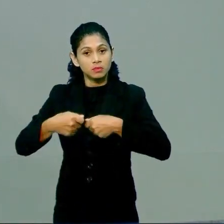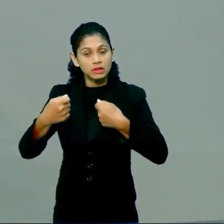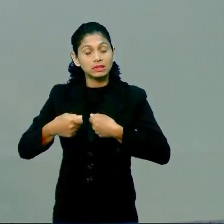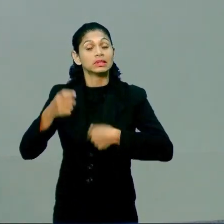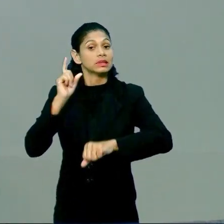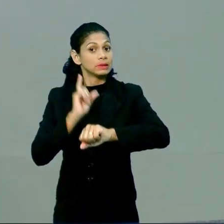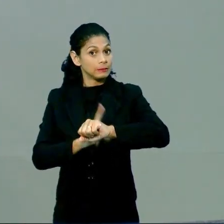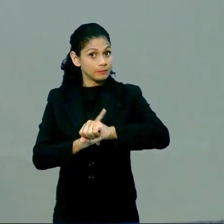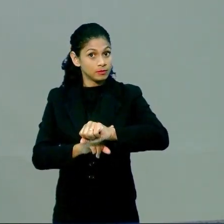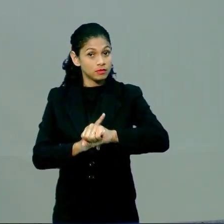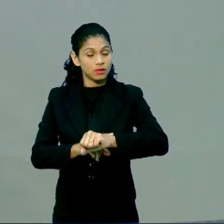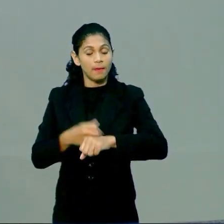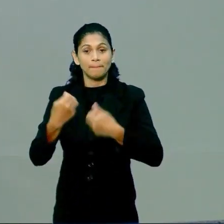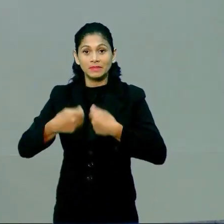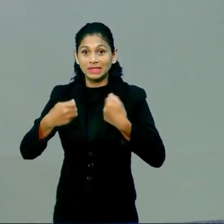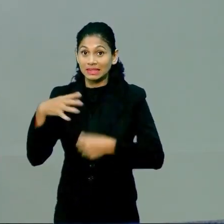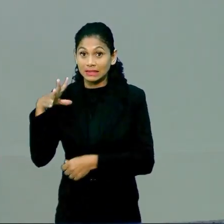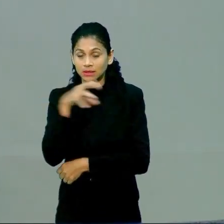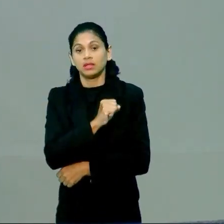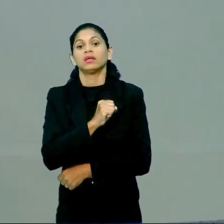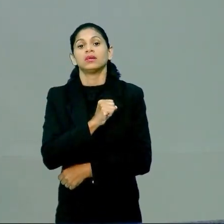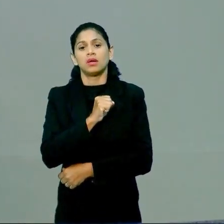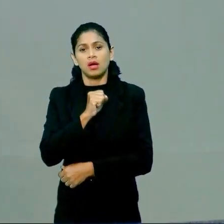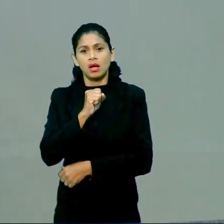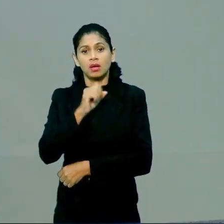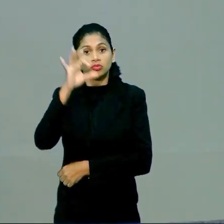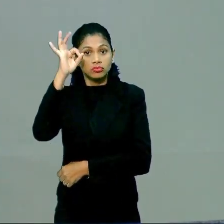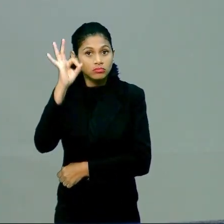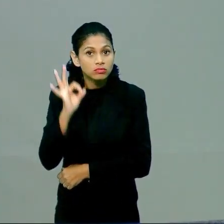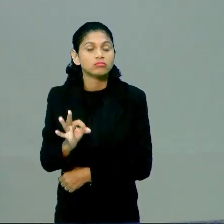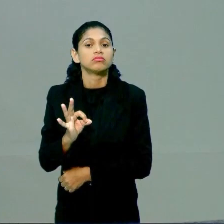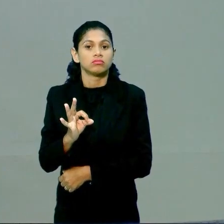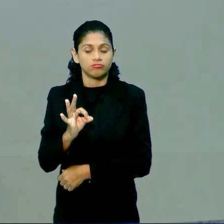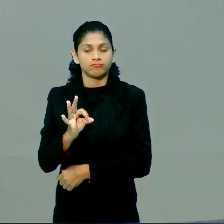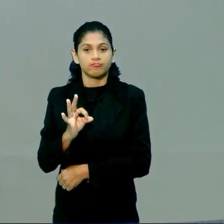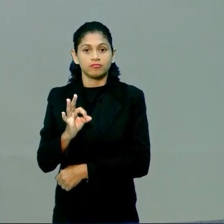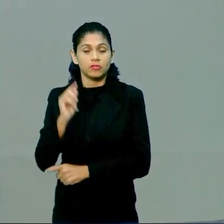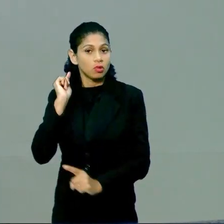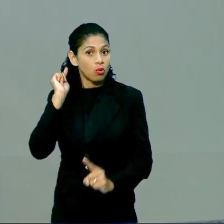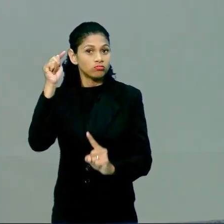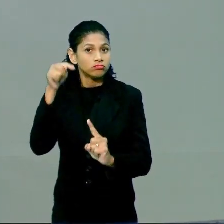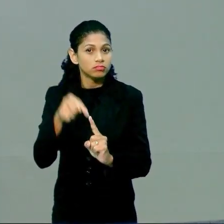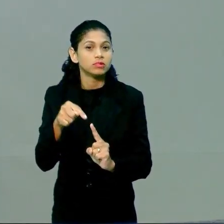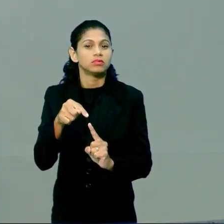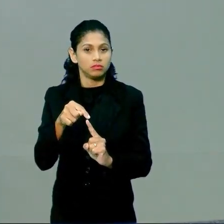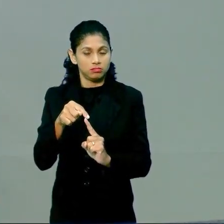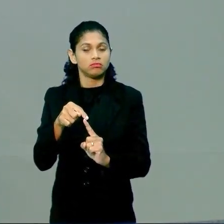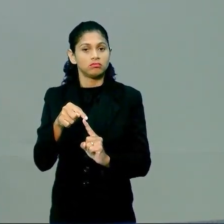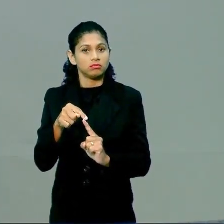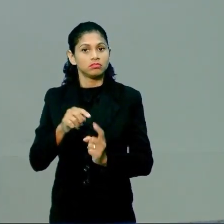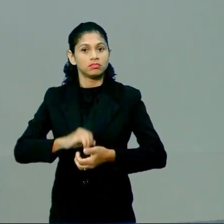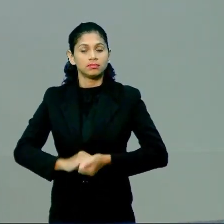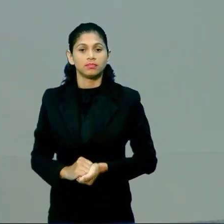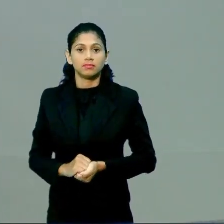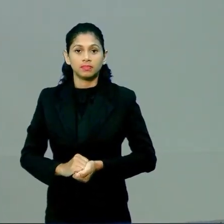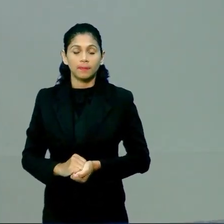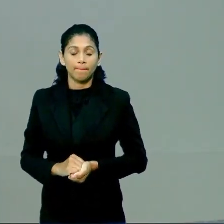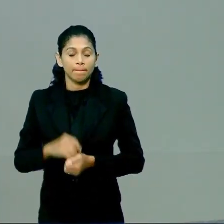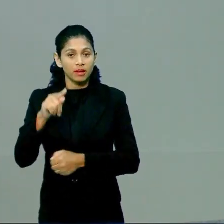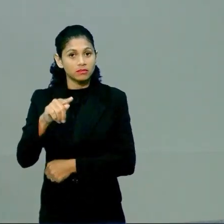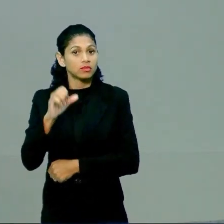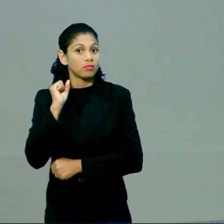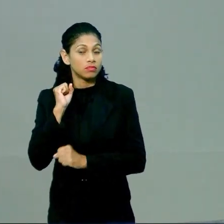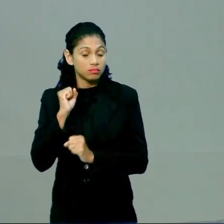maneira rápida né de uma mas de uma maneira objetiva né que às vezes nem sempre a objetividade tá relacionada a tempo você pode ser